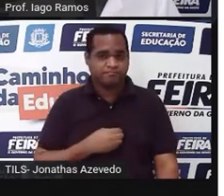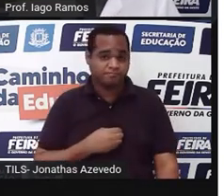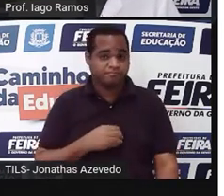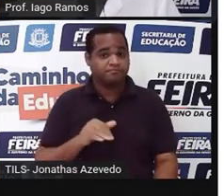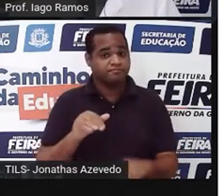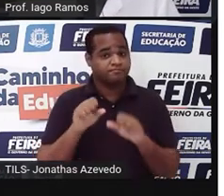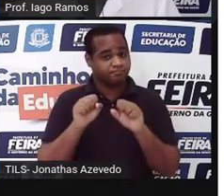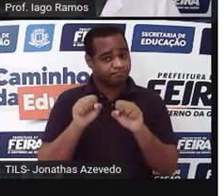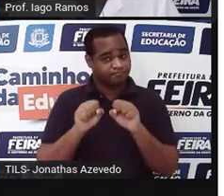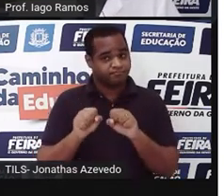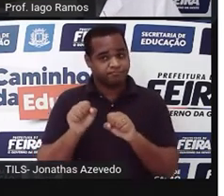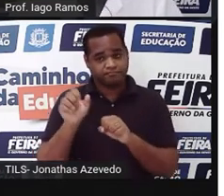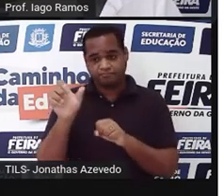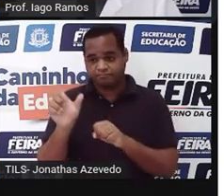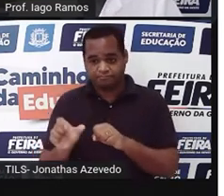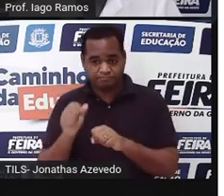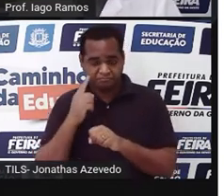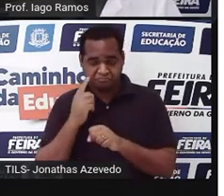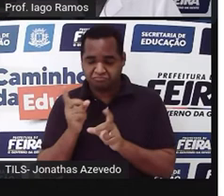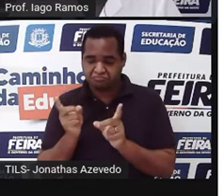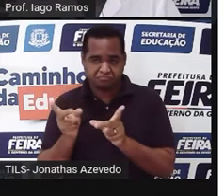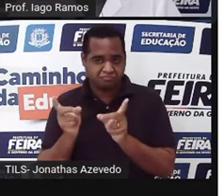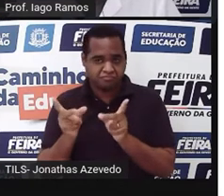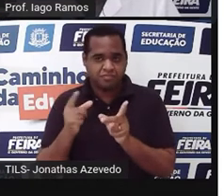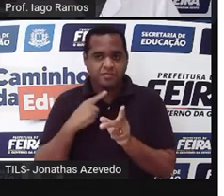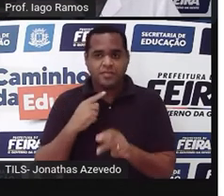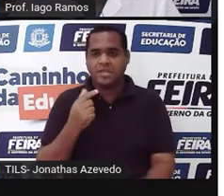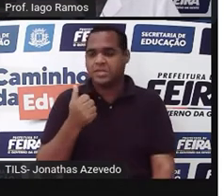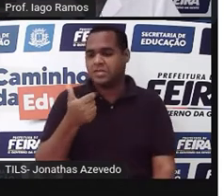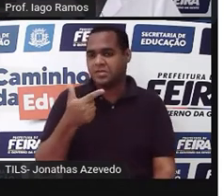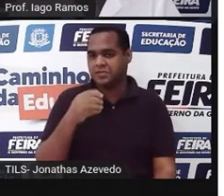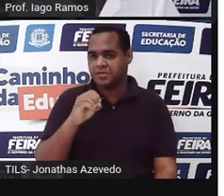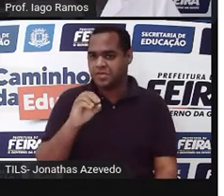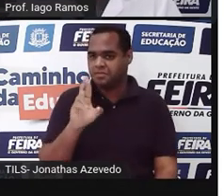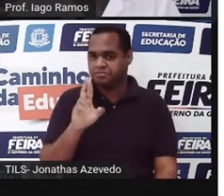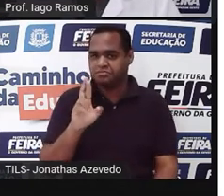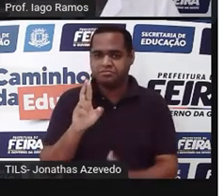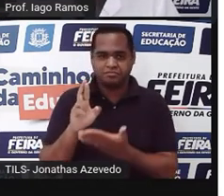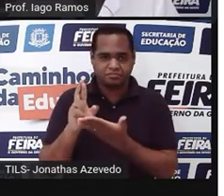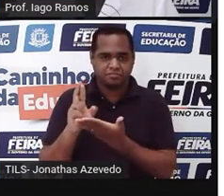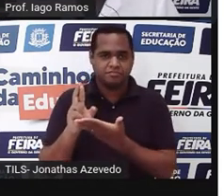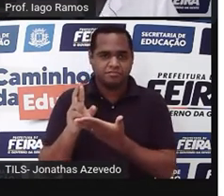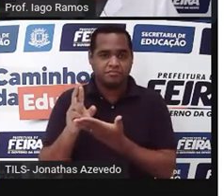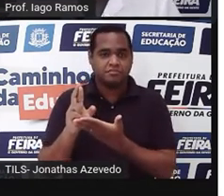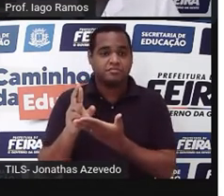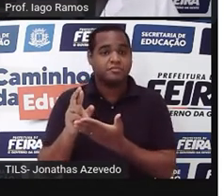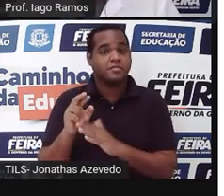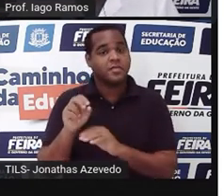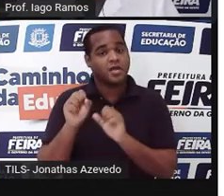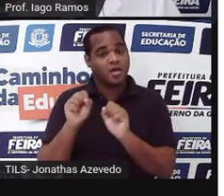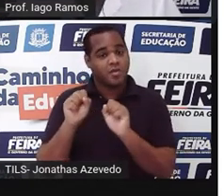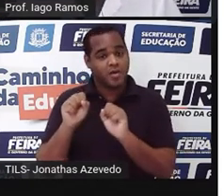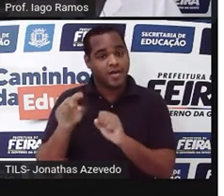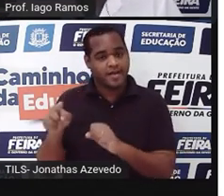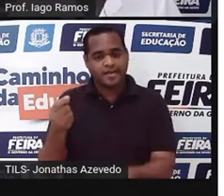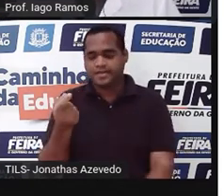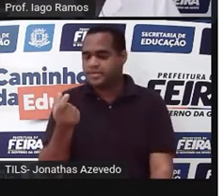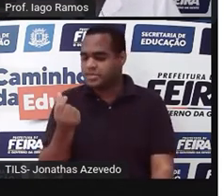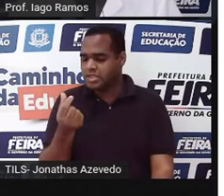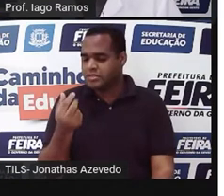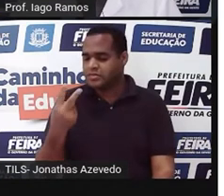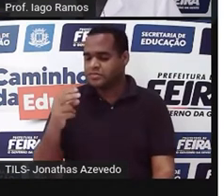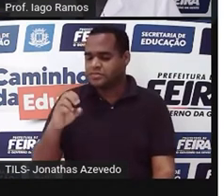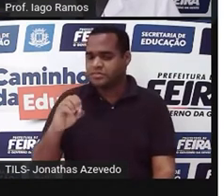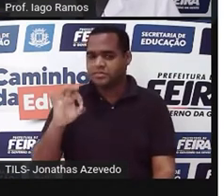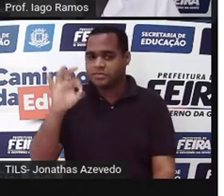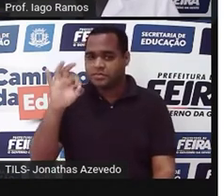suponha um produto posto à venda e com preço de 120 reais e que tenha sofrido um